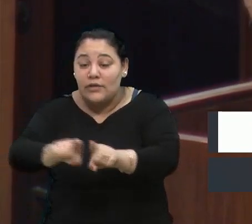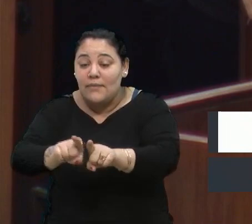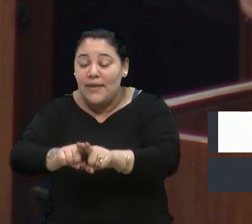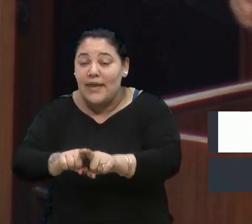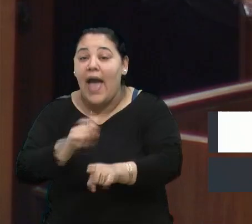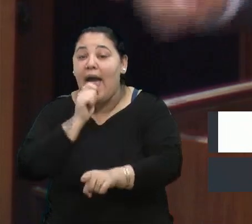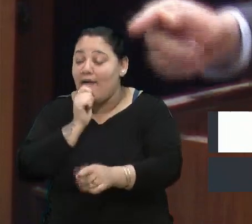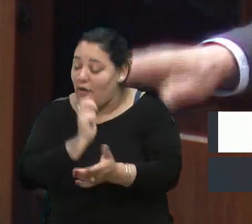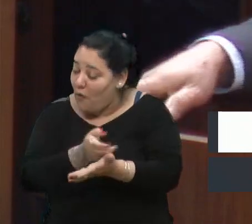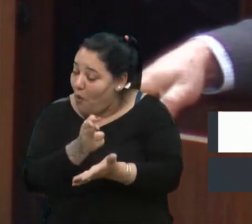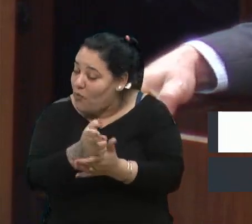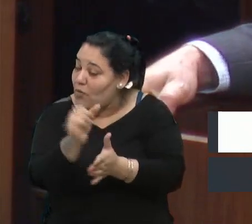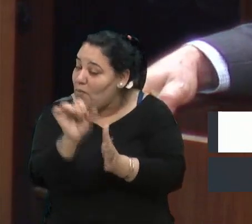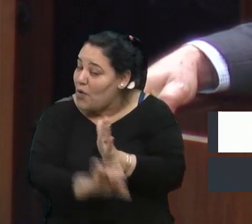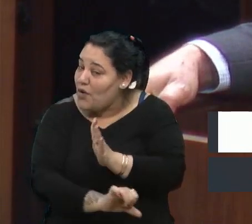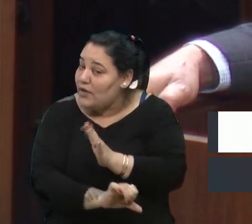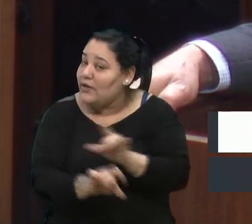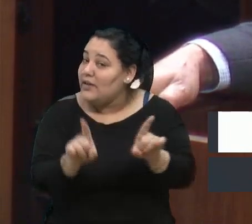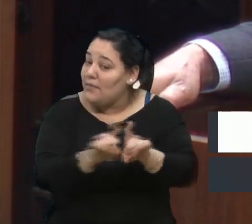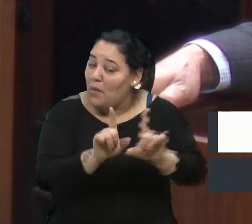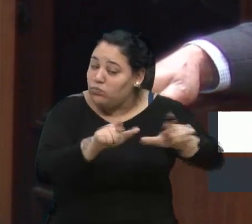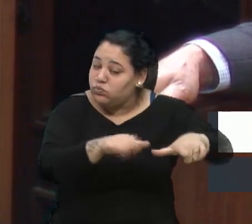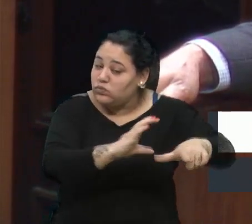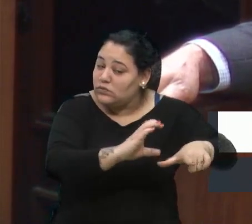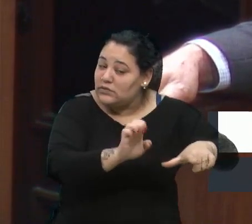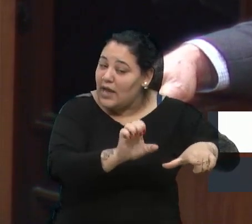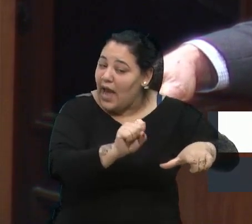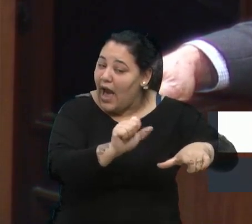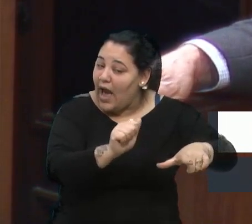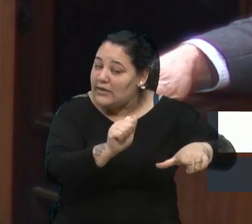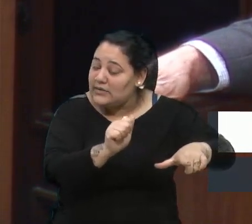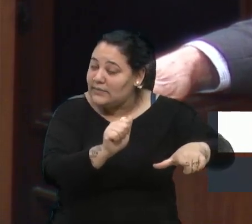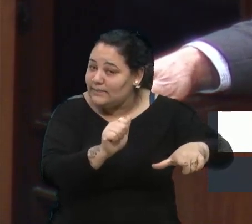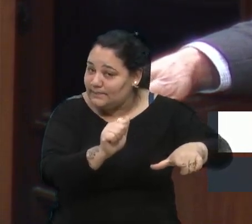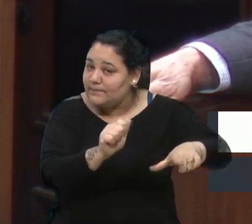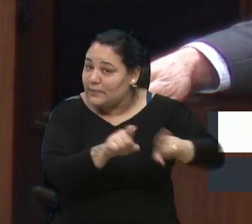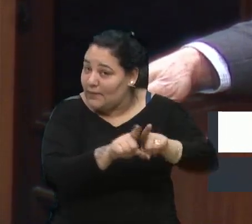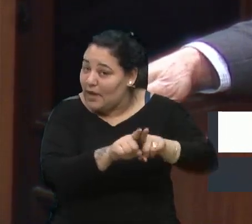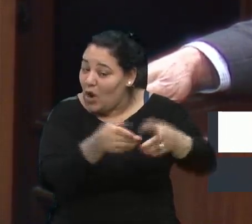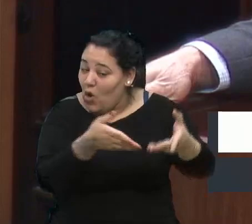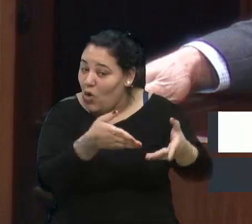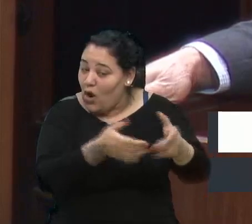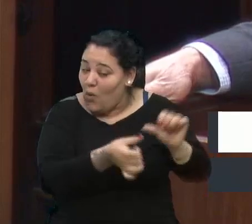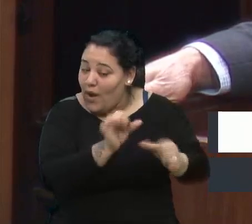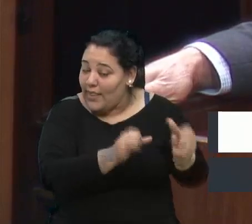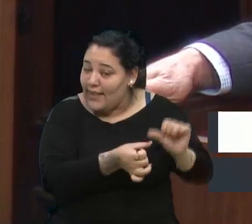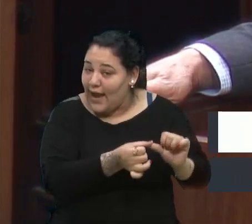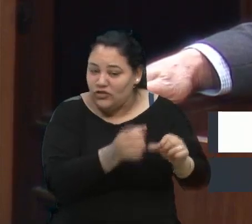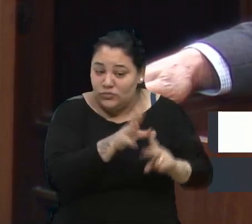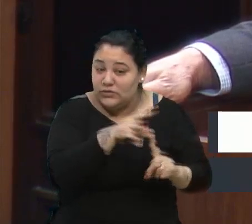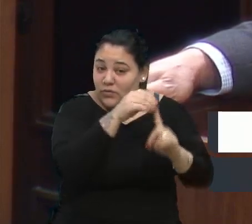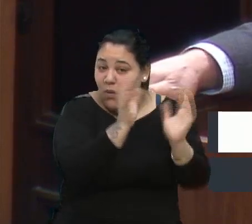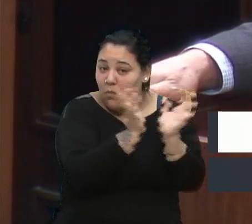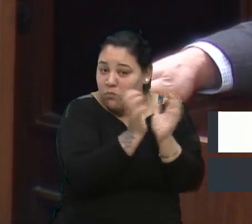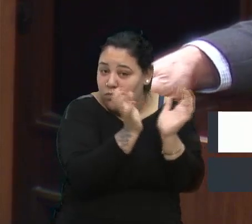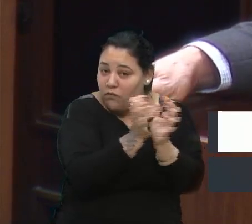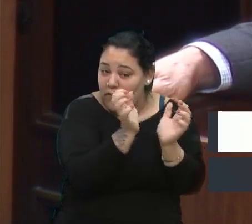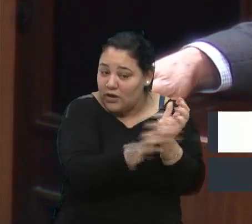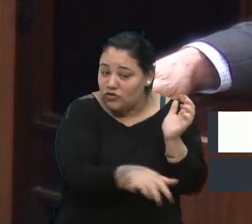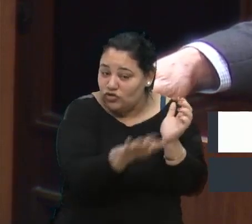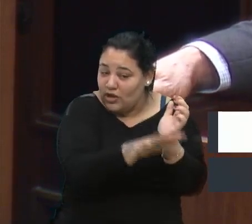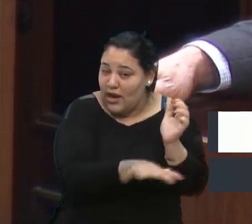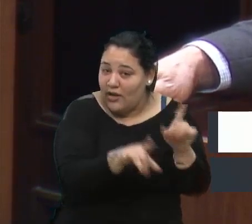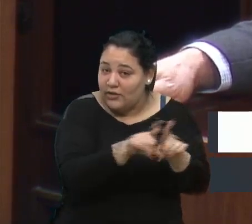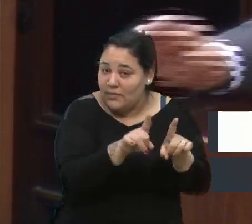piorar, e no Ceasa. Hoje, a qualidade dos verdes, principalmente,